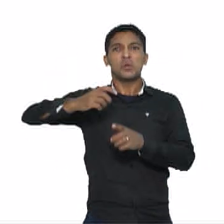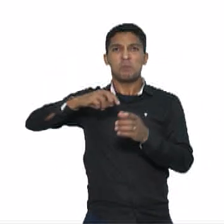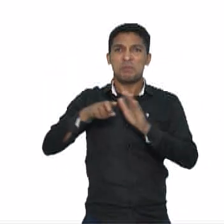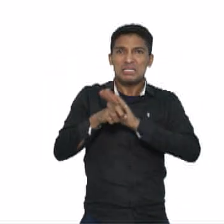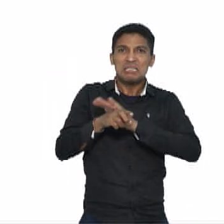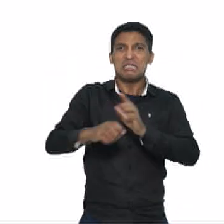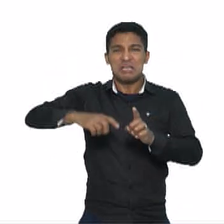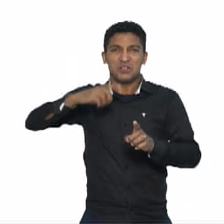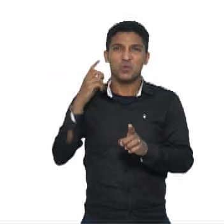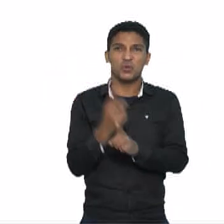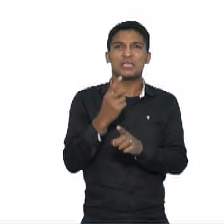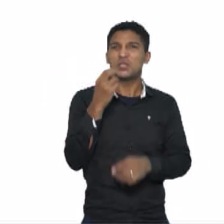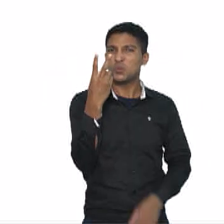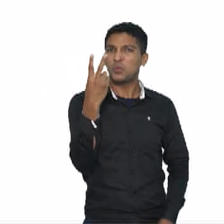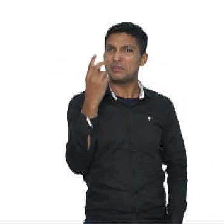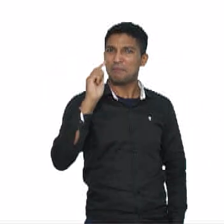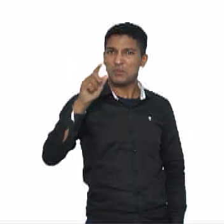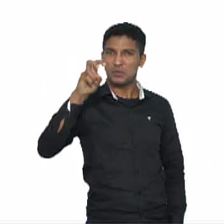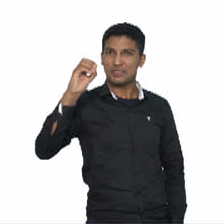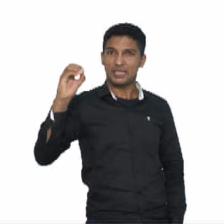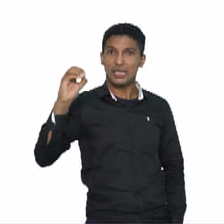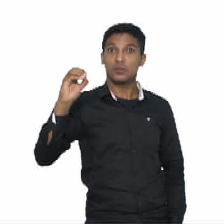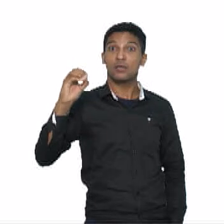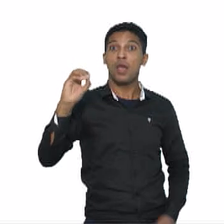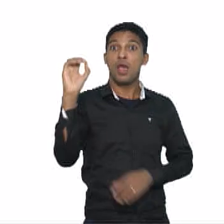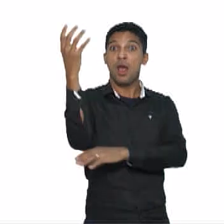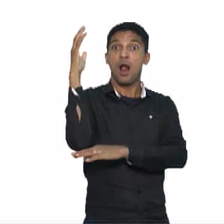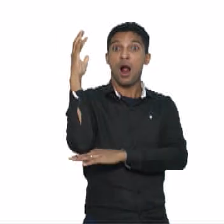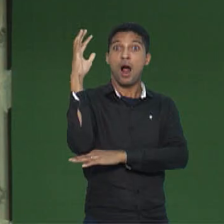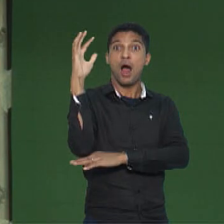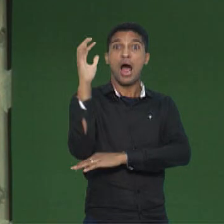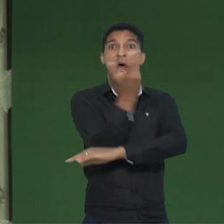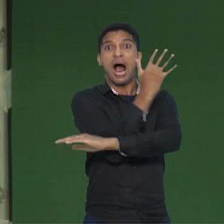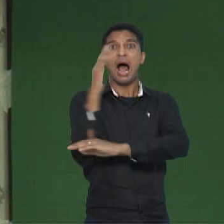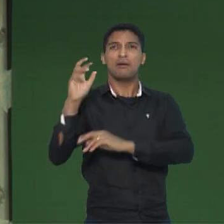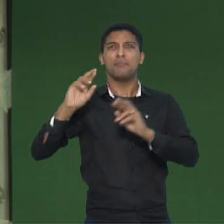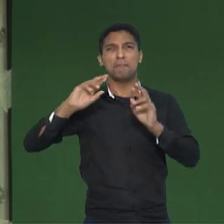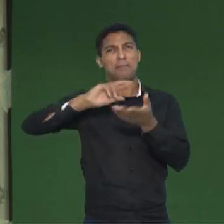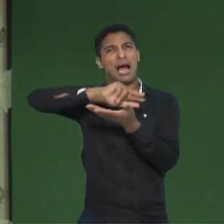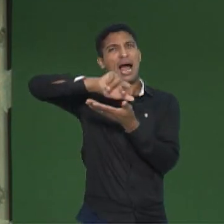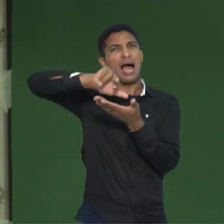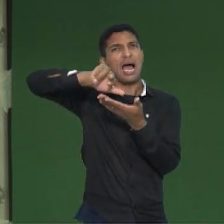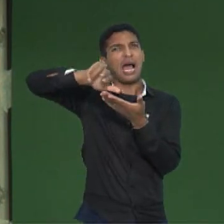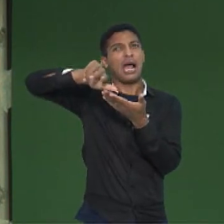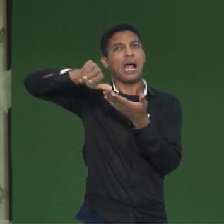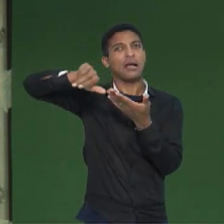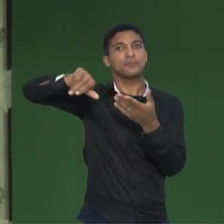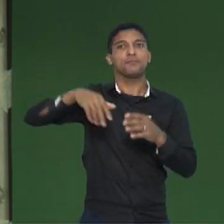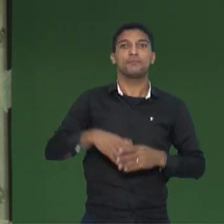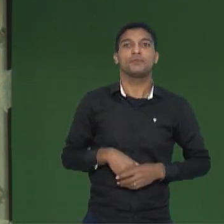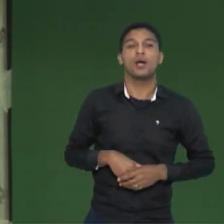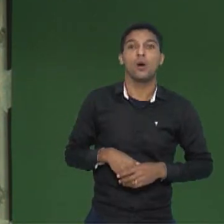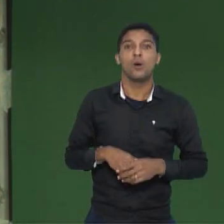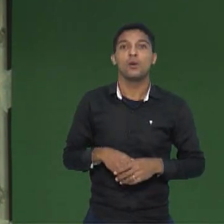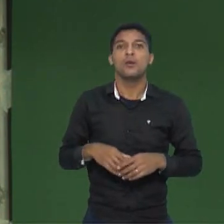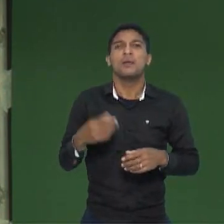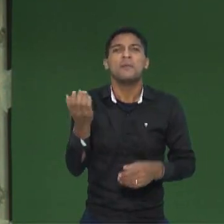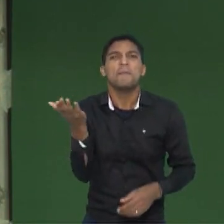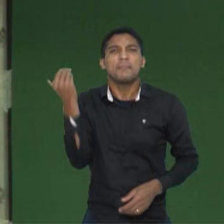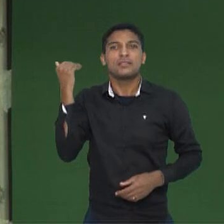de um amplo conhecimento em relação ao ciclo da vida. Então esse homem, esse profissional primitivo, a primeira